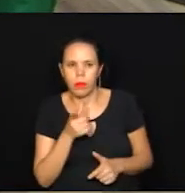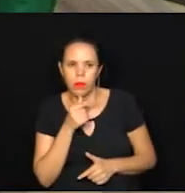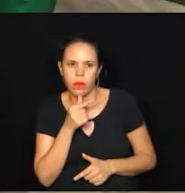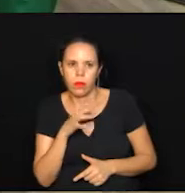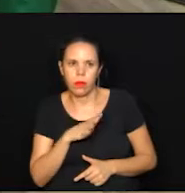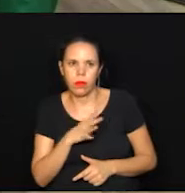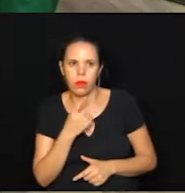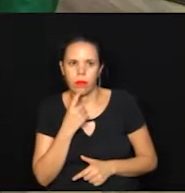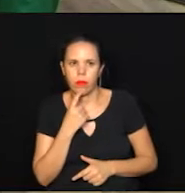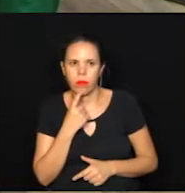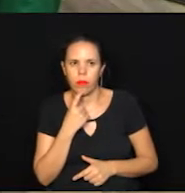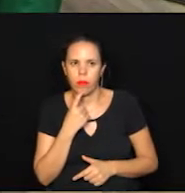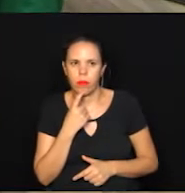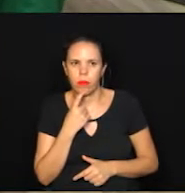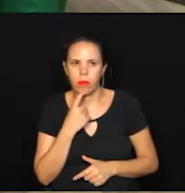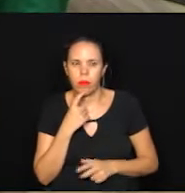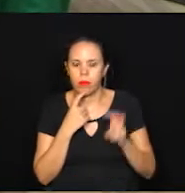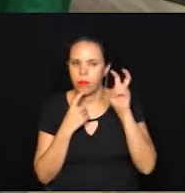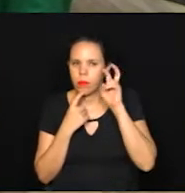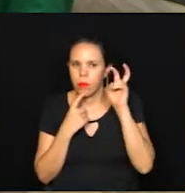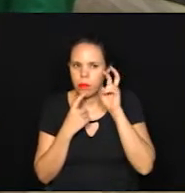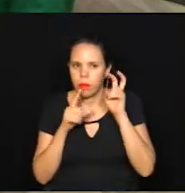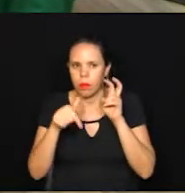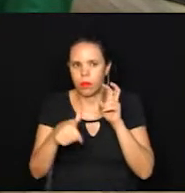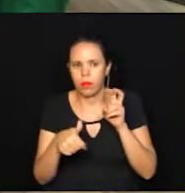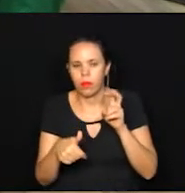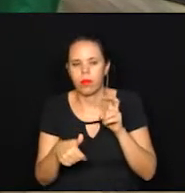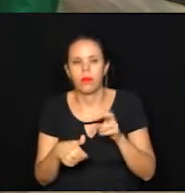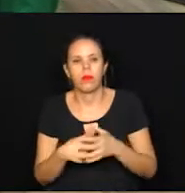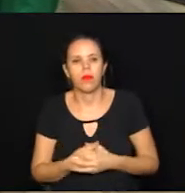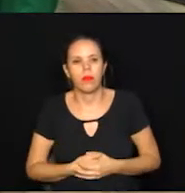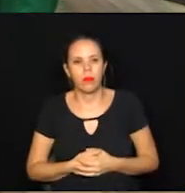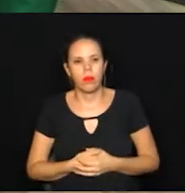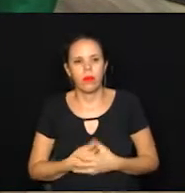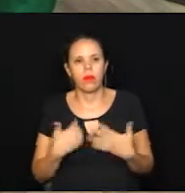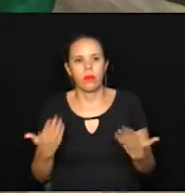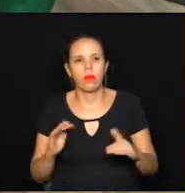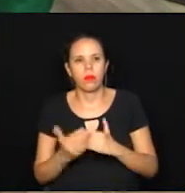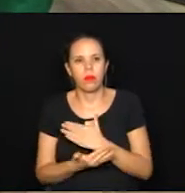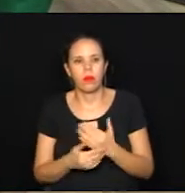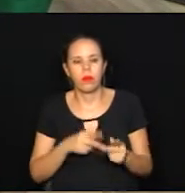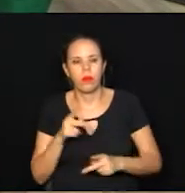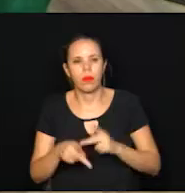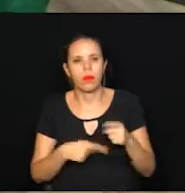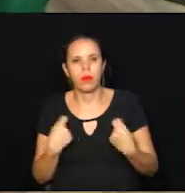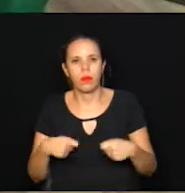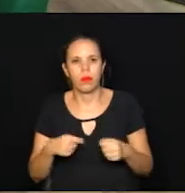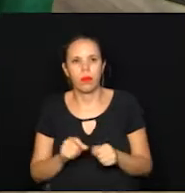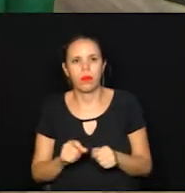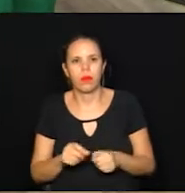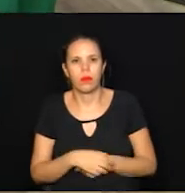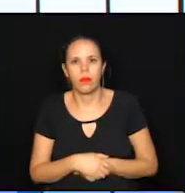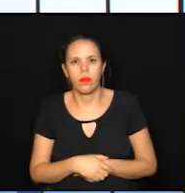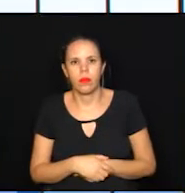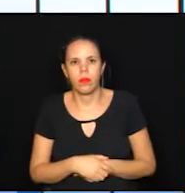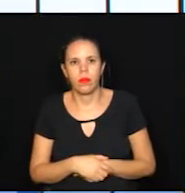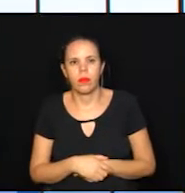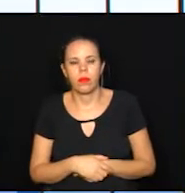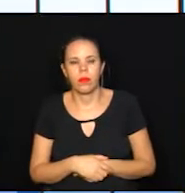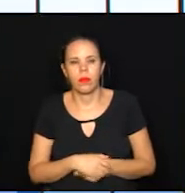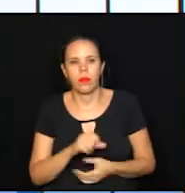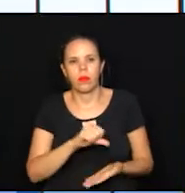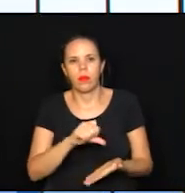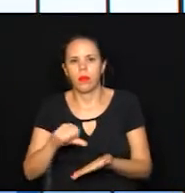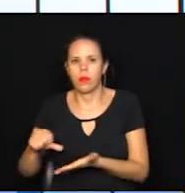de Campinas nesta quinta-feira, depois de amanhã. Então, quais bairros e o que as pessoas precisam fazer? A região ali